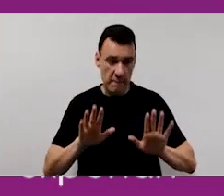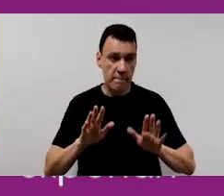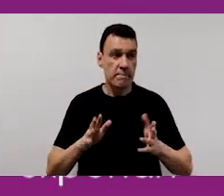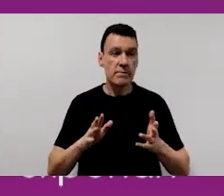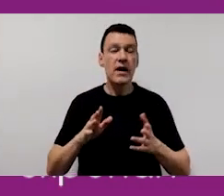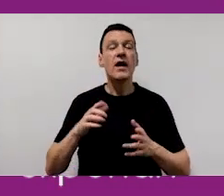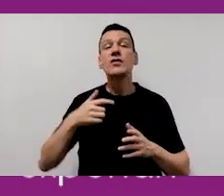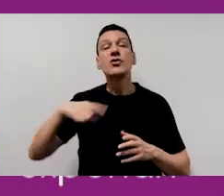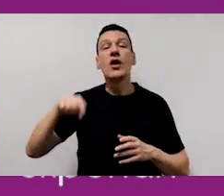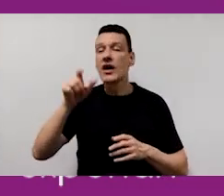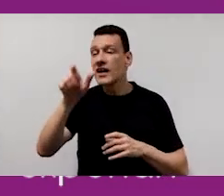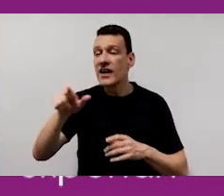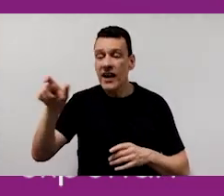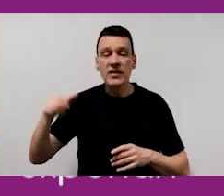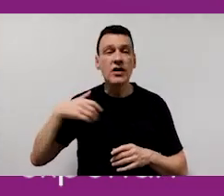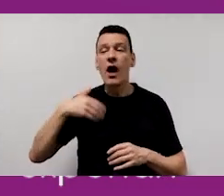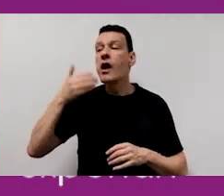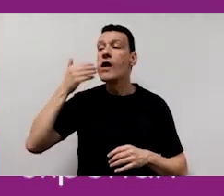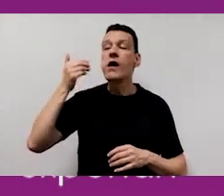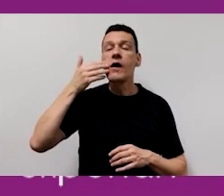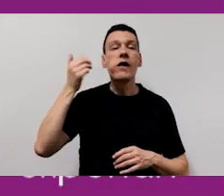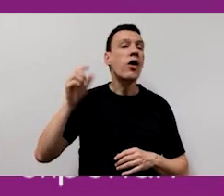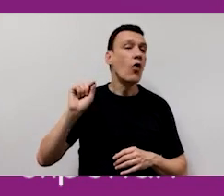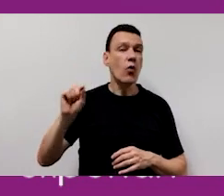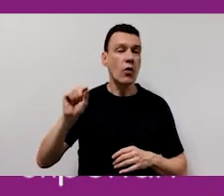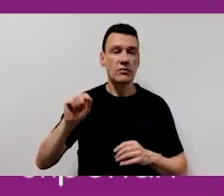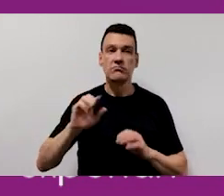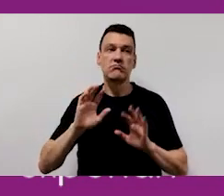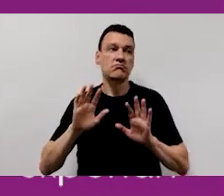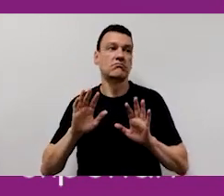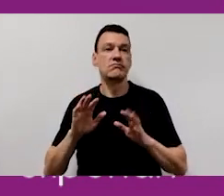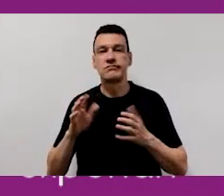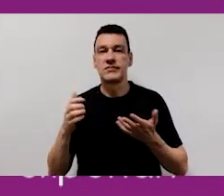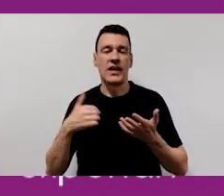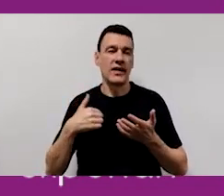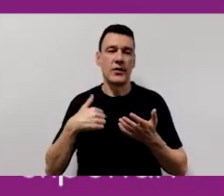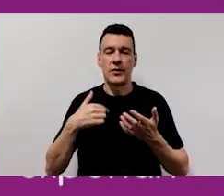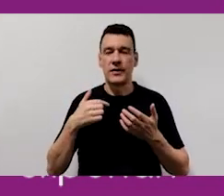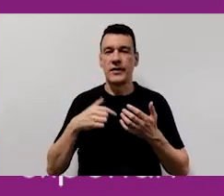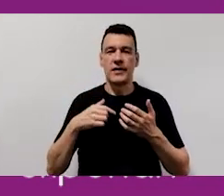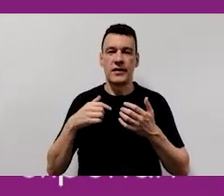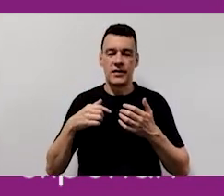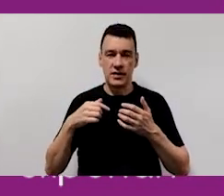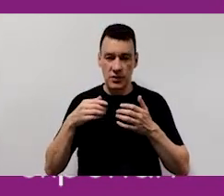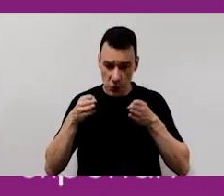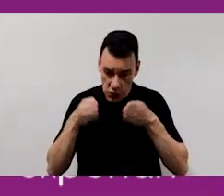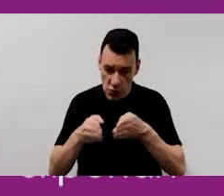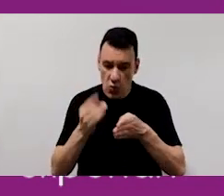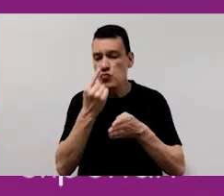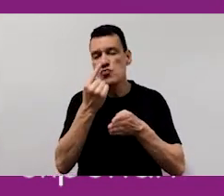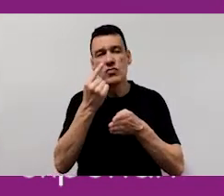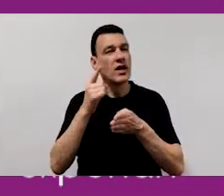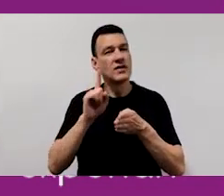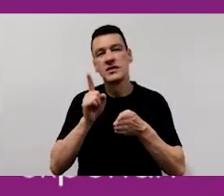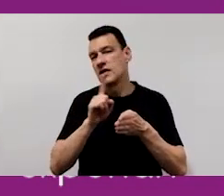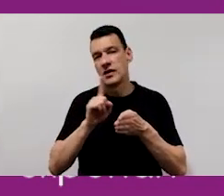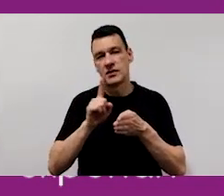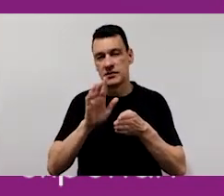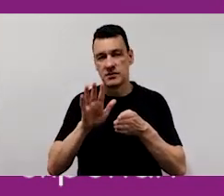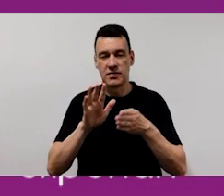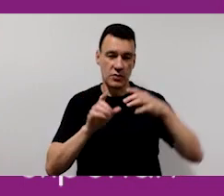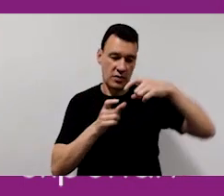não pode olhar para a jornada em pontos de forma isolada. Então, eu tenho uma estratégia para um bode, só olho para um bode, olho para um